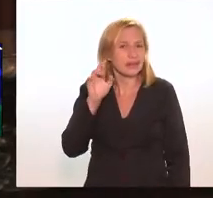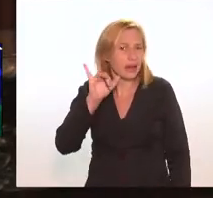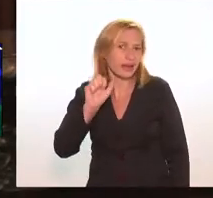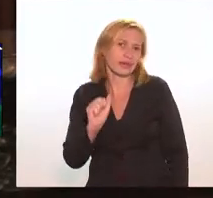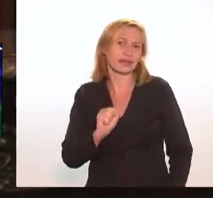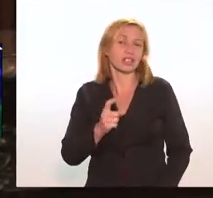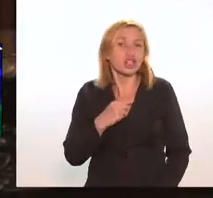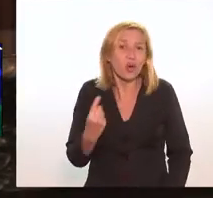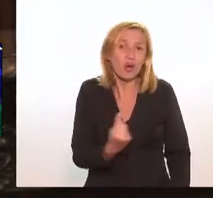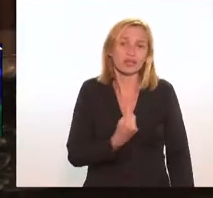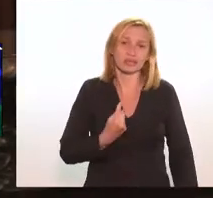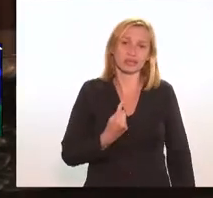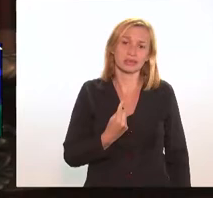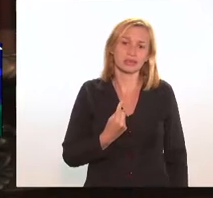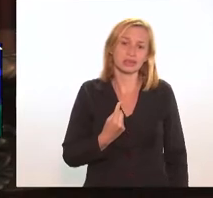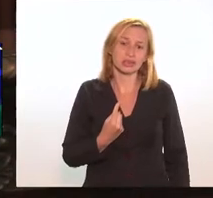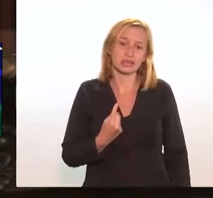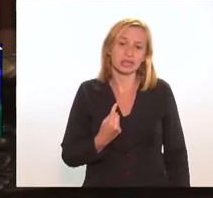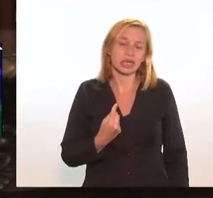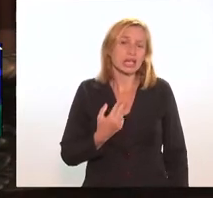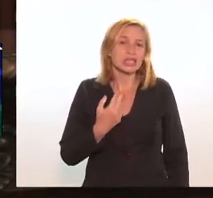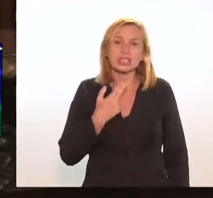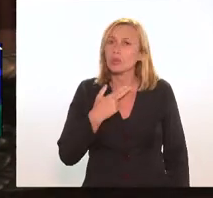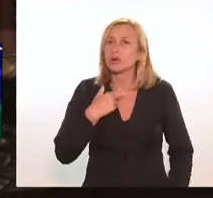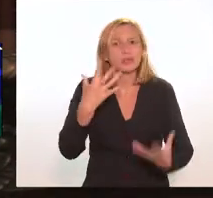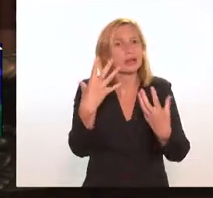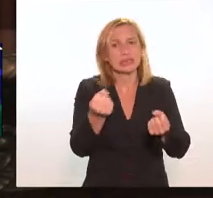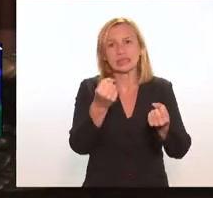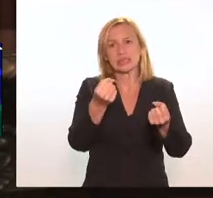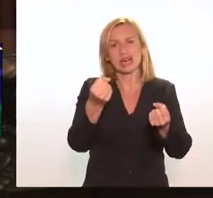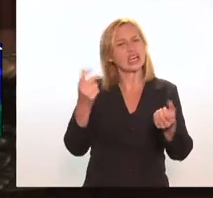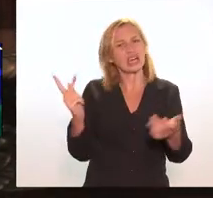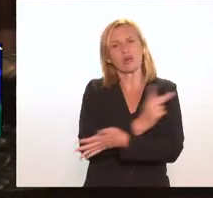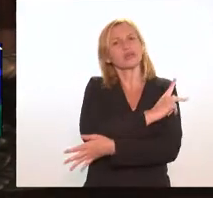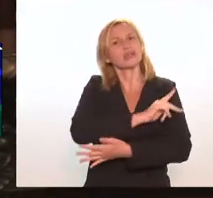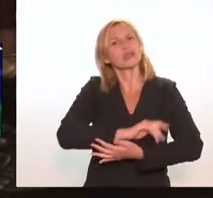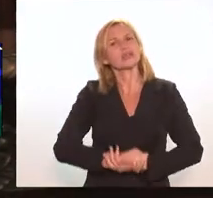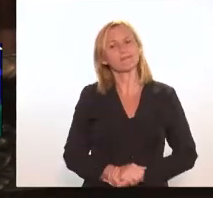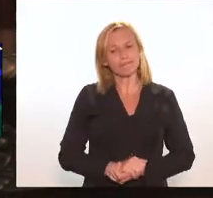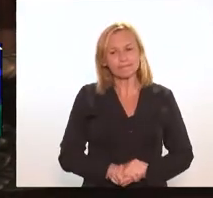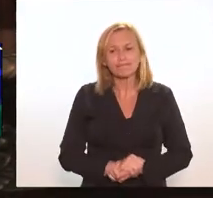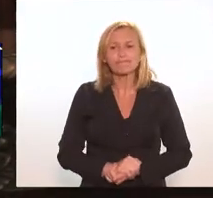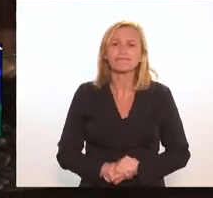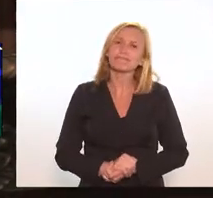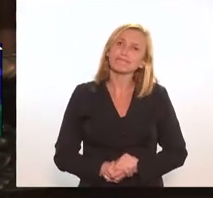E nós não podemos permitir que isso aconteça.